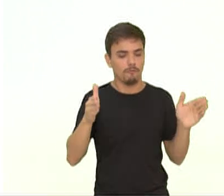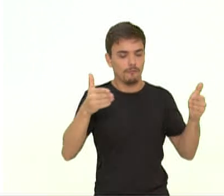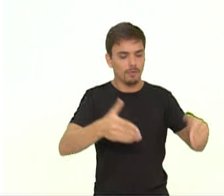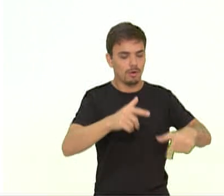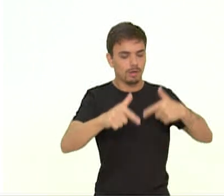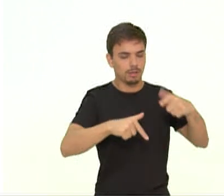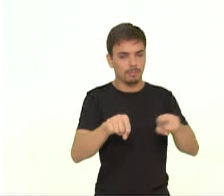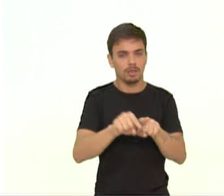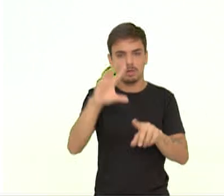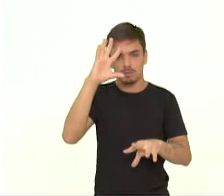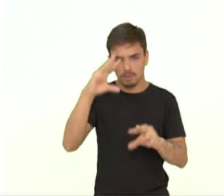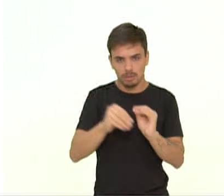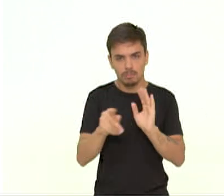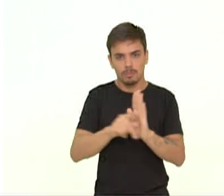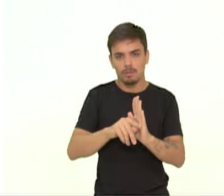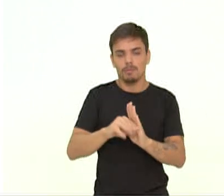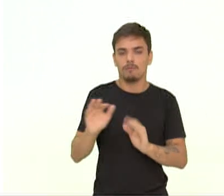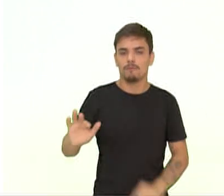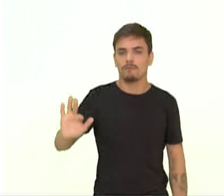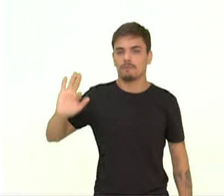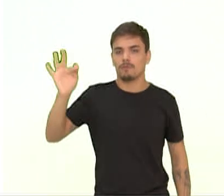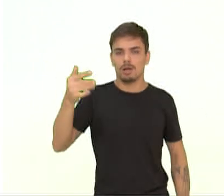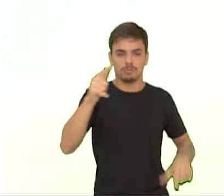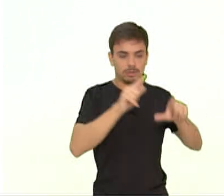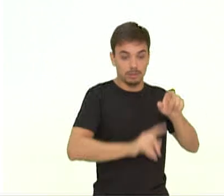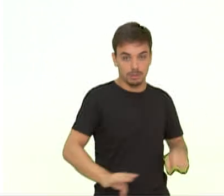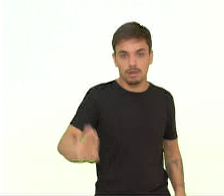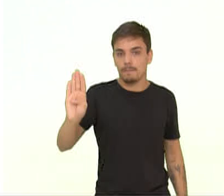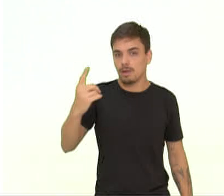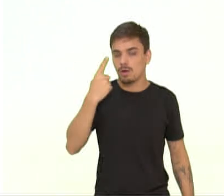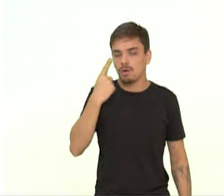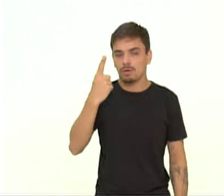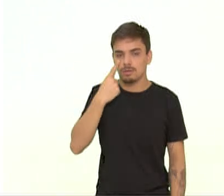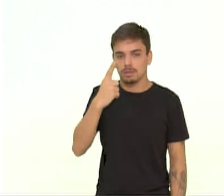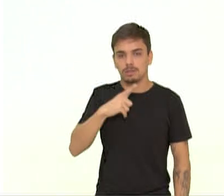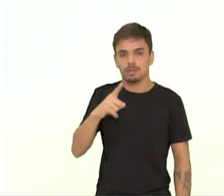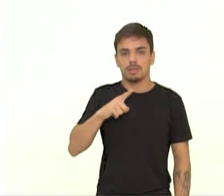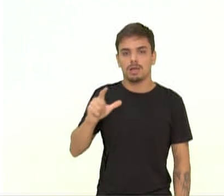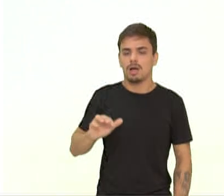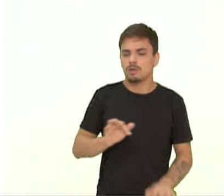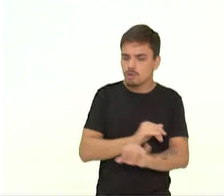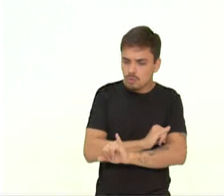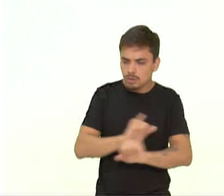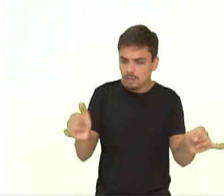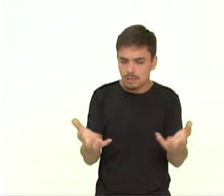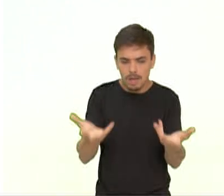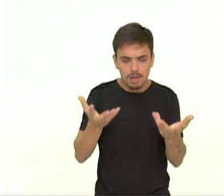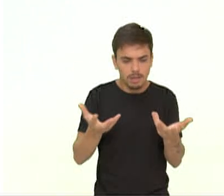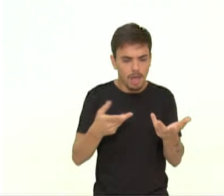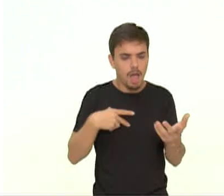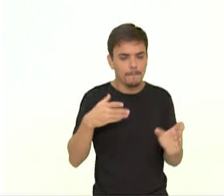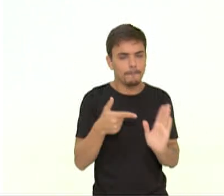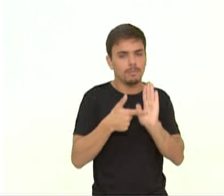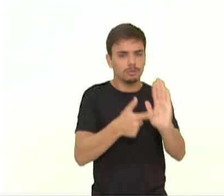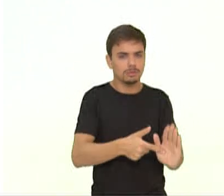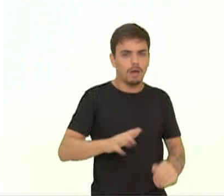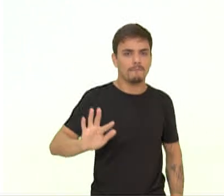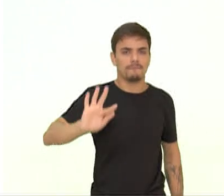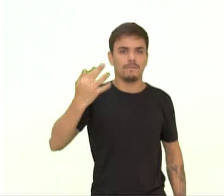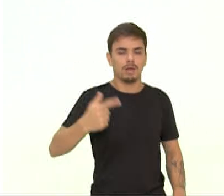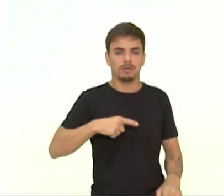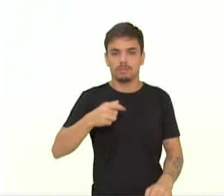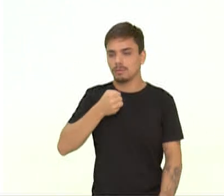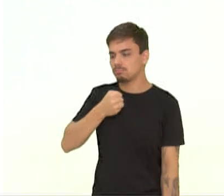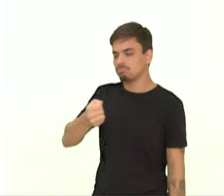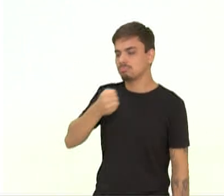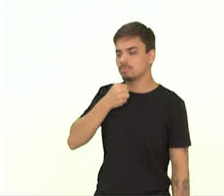e a interpretação dos fatos. B. Enquanto a notícia apura fatos, a reportagem lida com